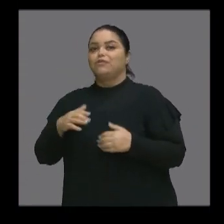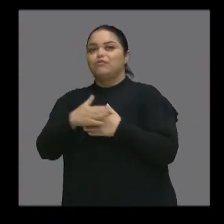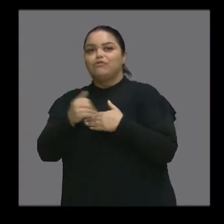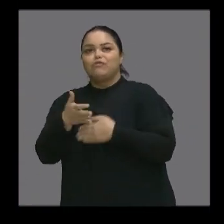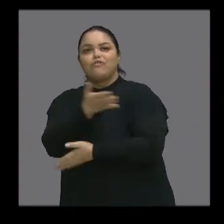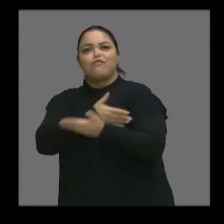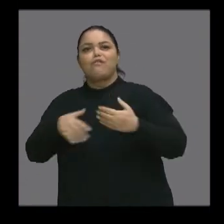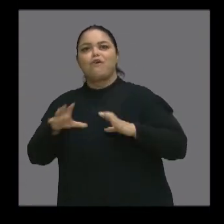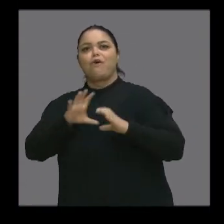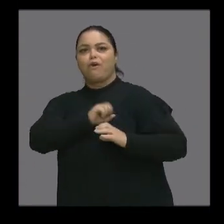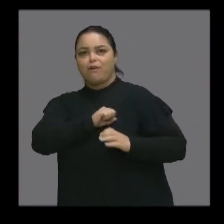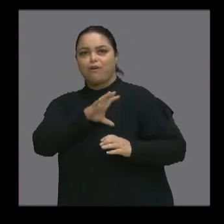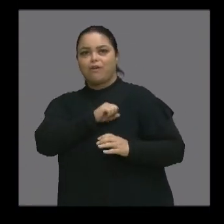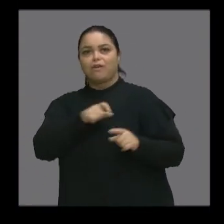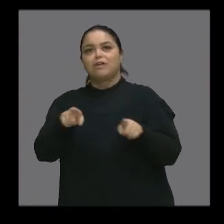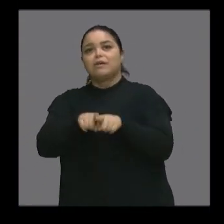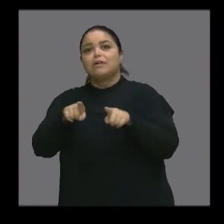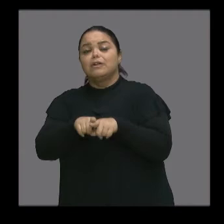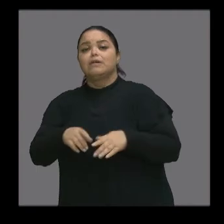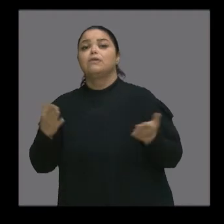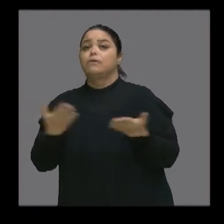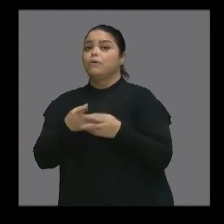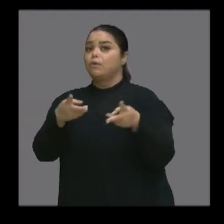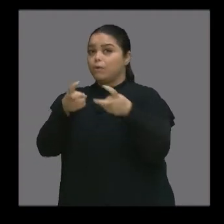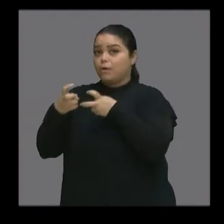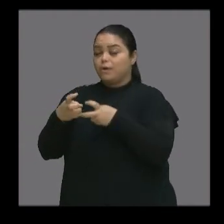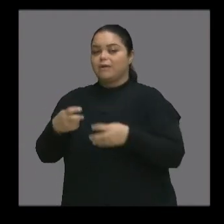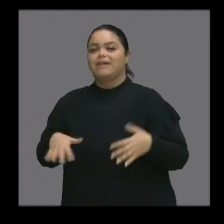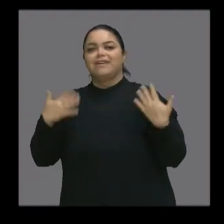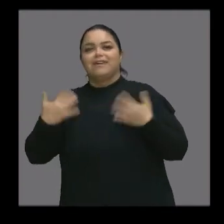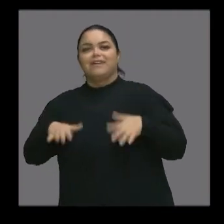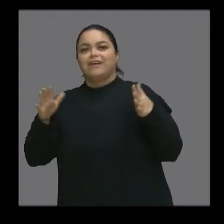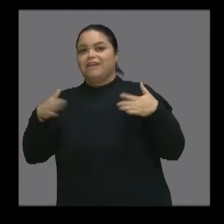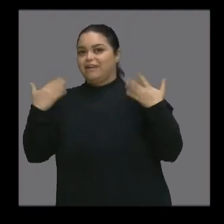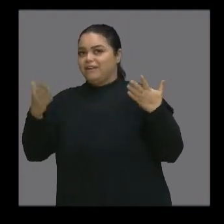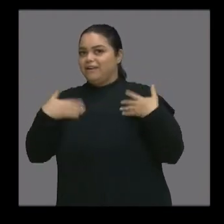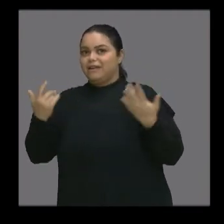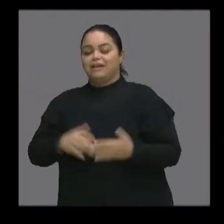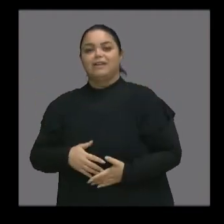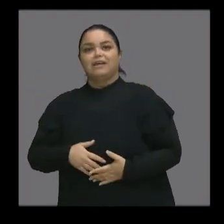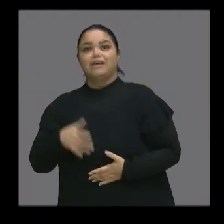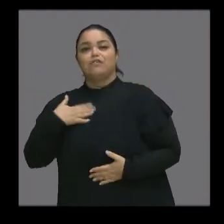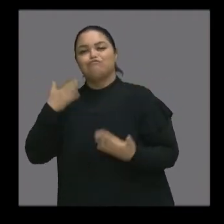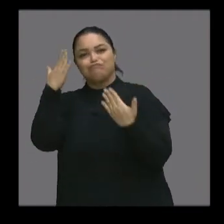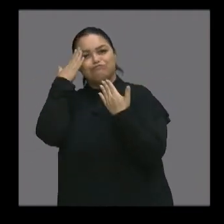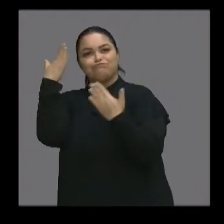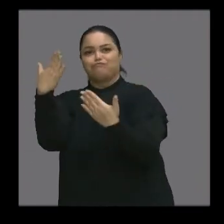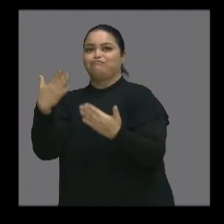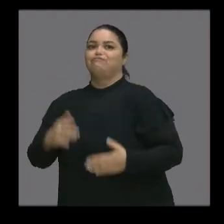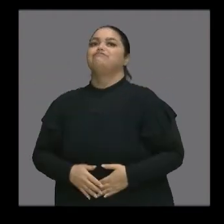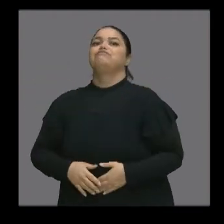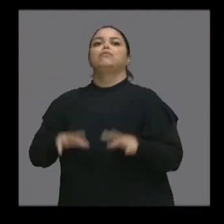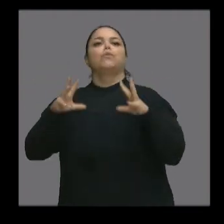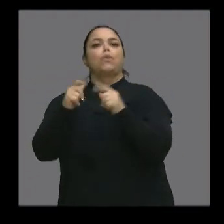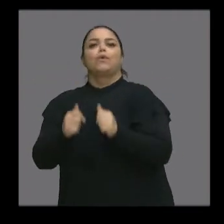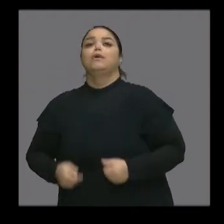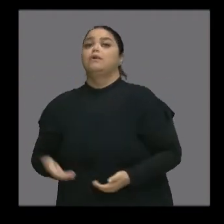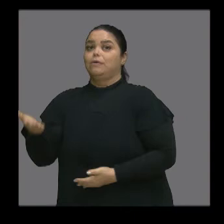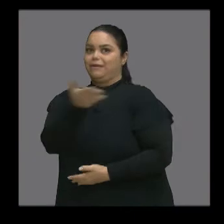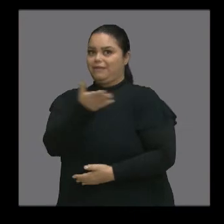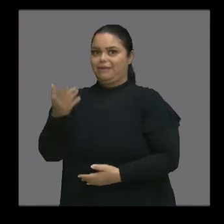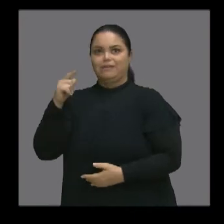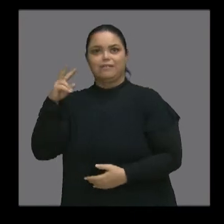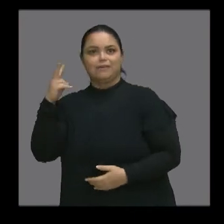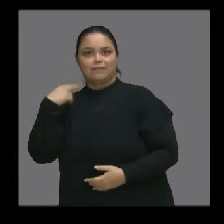amor muito grande, e que agora vejo com imensa alegria, com um senso de gratidão muito grande por todos os senhores